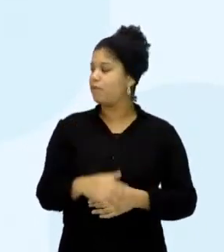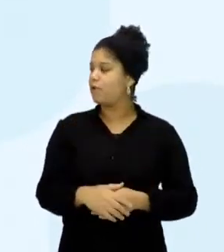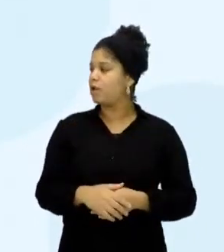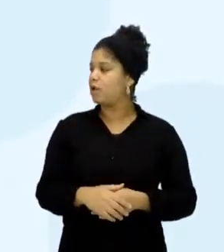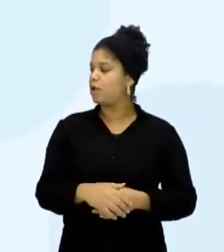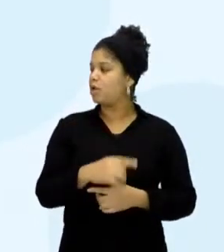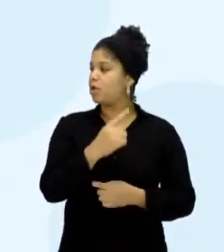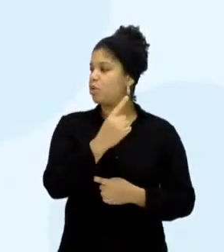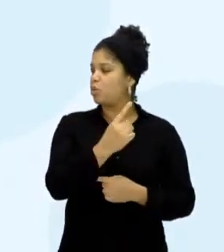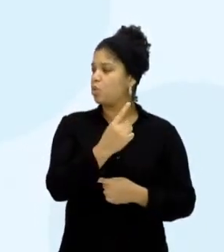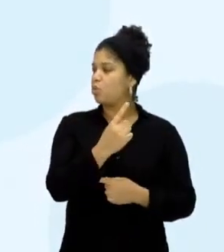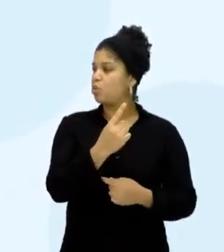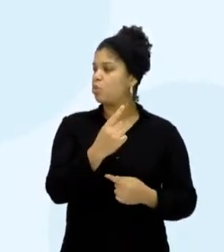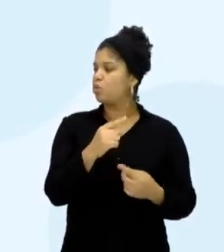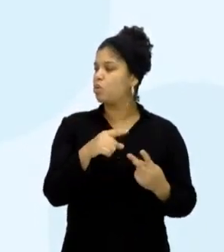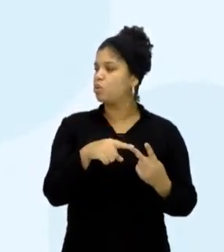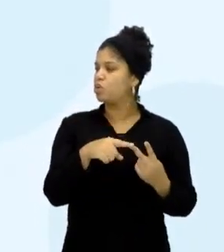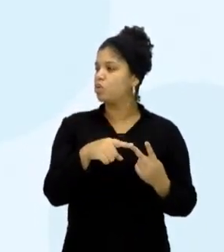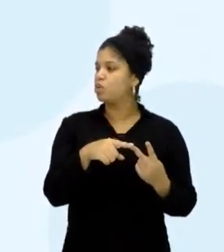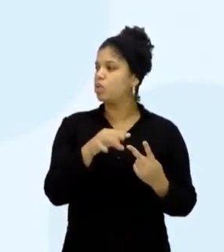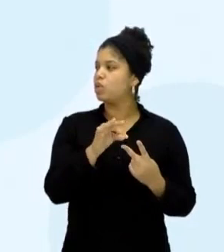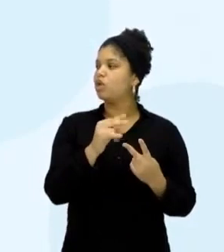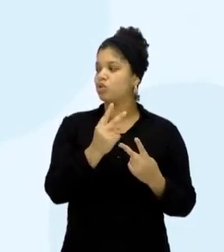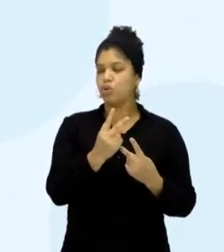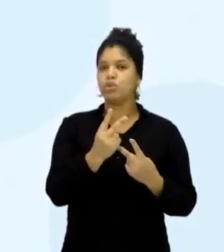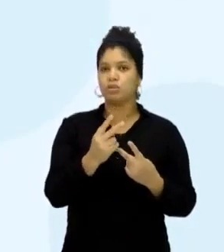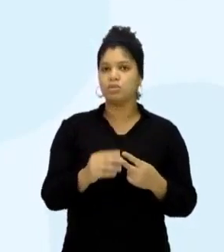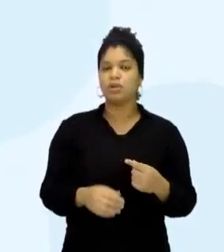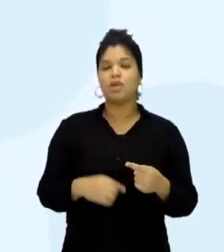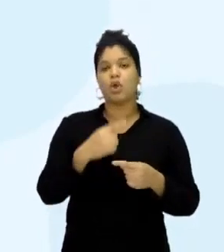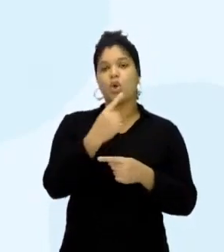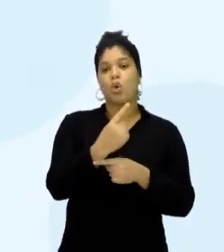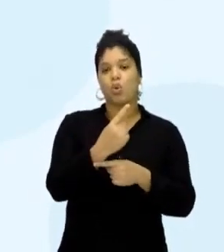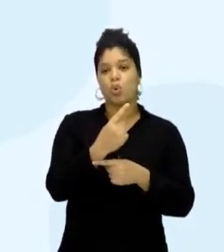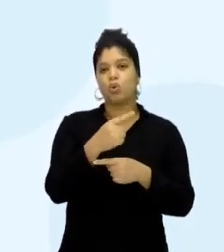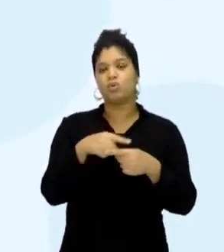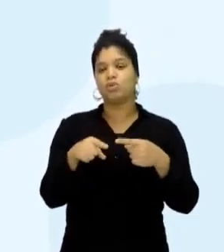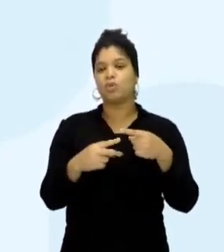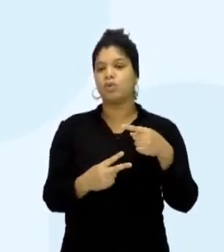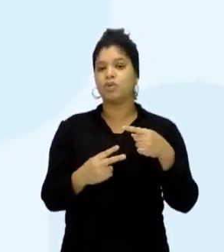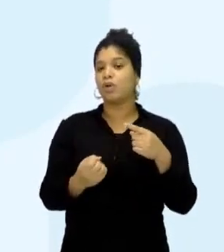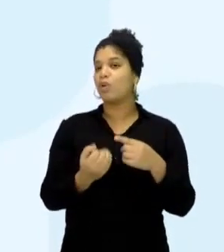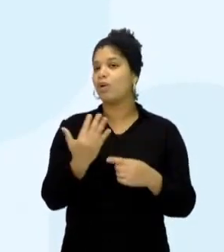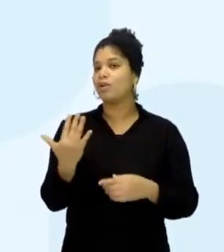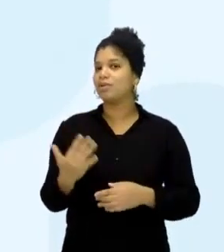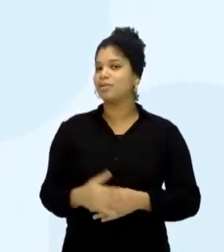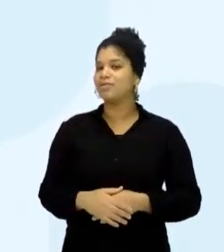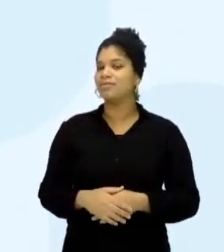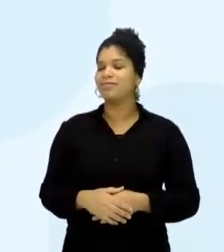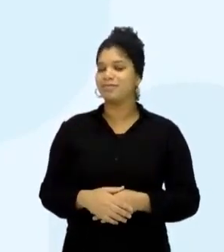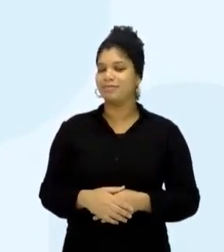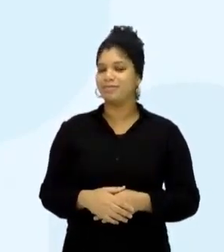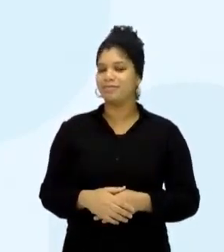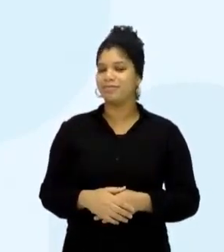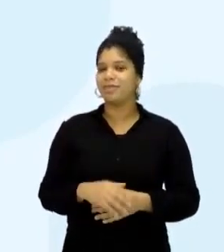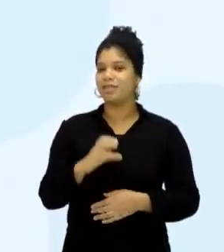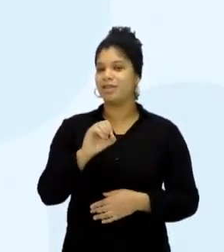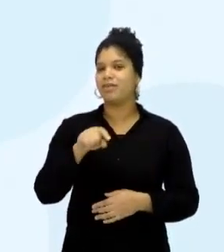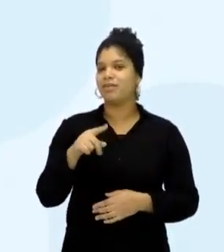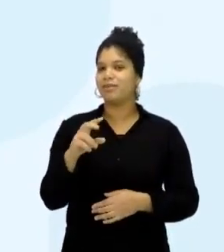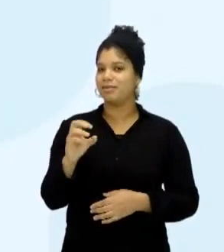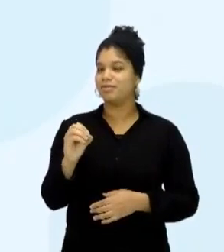t deu 1 e do t deu 2. 1 dividido por 2. Quanto é 1 dividido por 2? Meio, né? 50